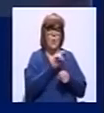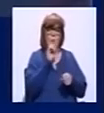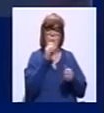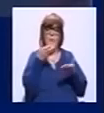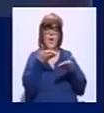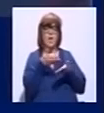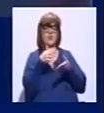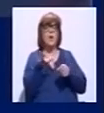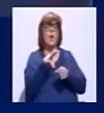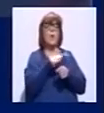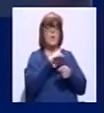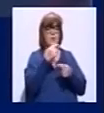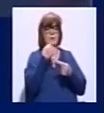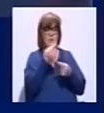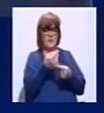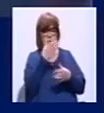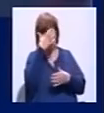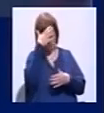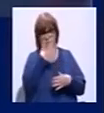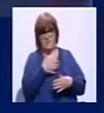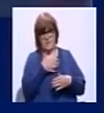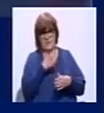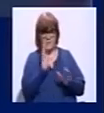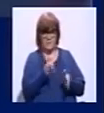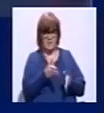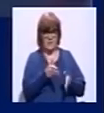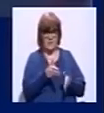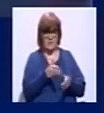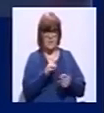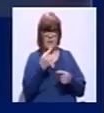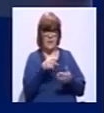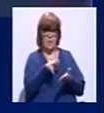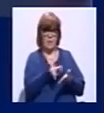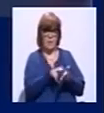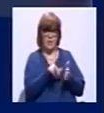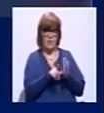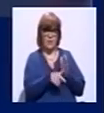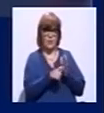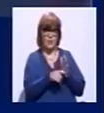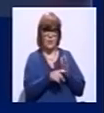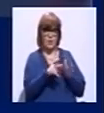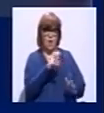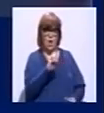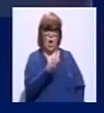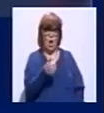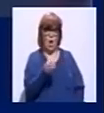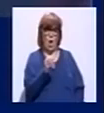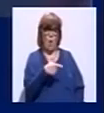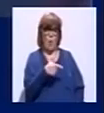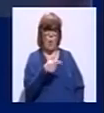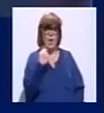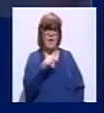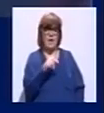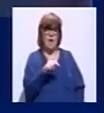então como você tia falou as viseiras é temos agora aprovado o projeto um robô outono para desinfecção do ambiente